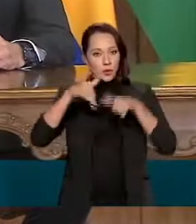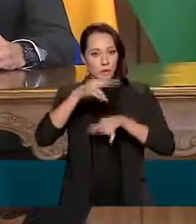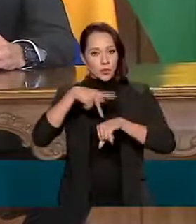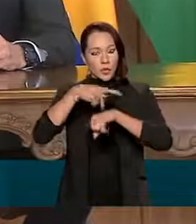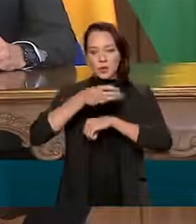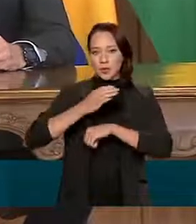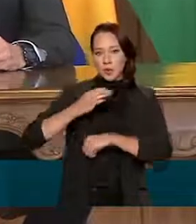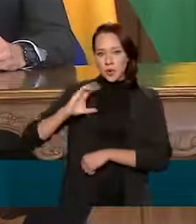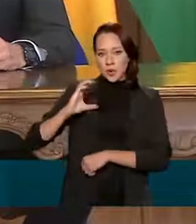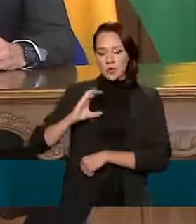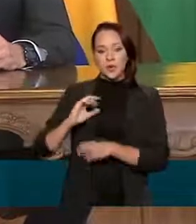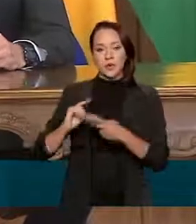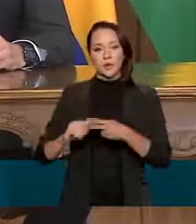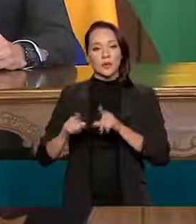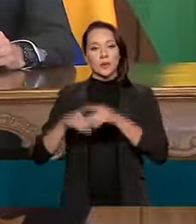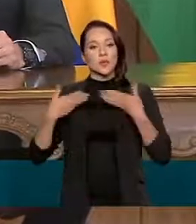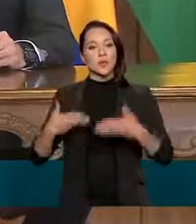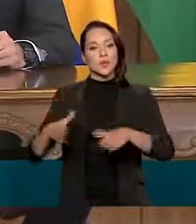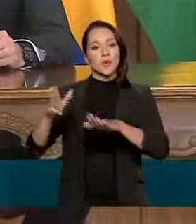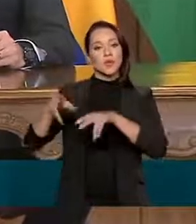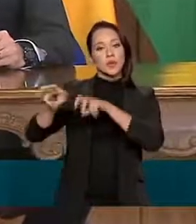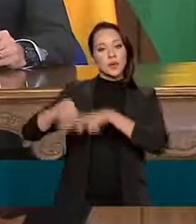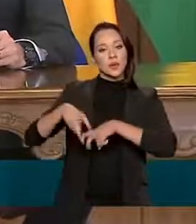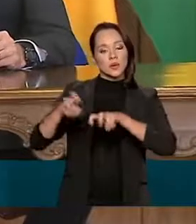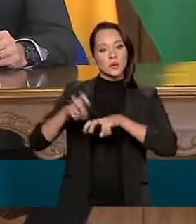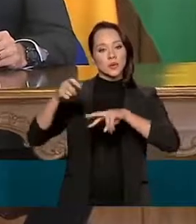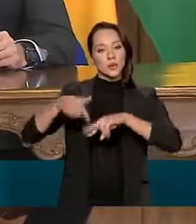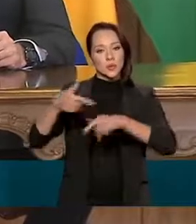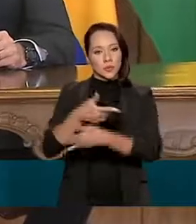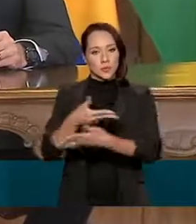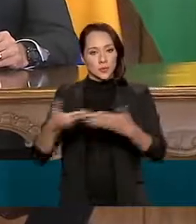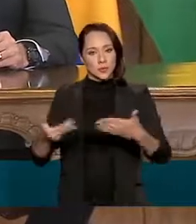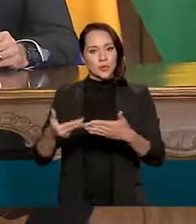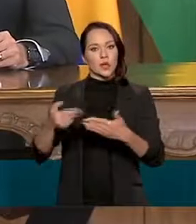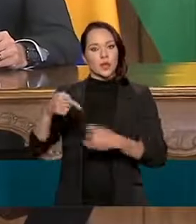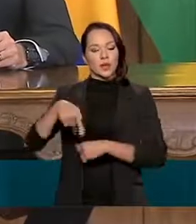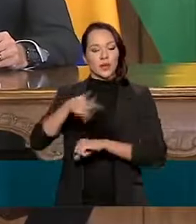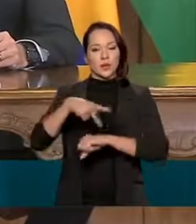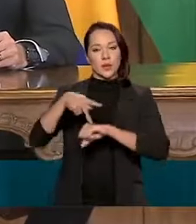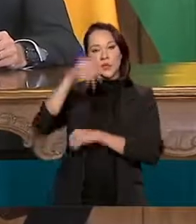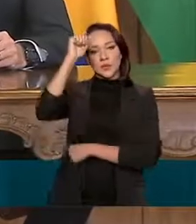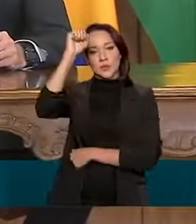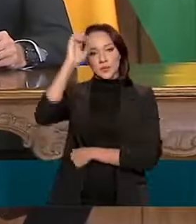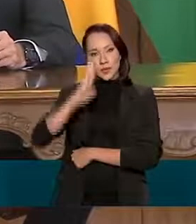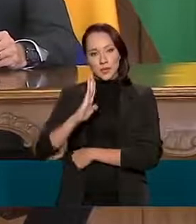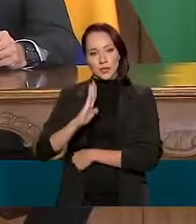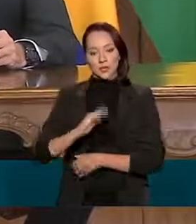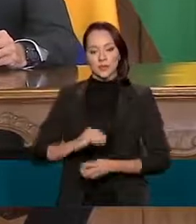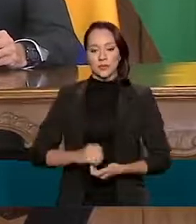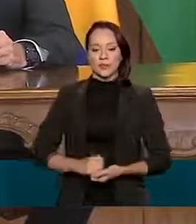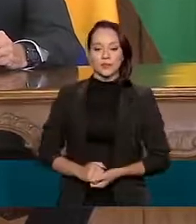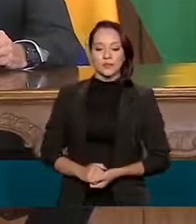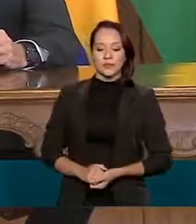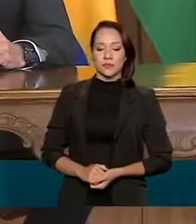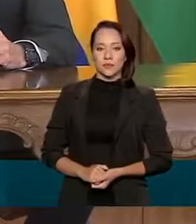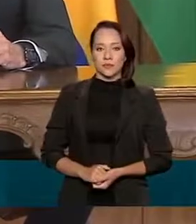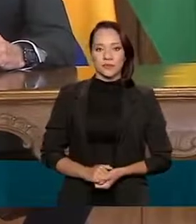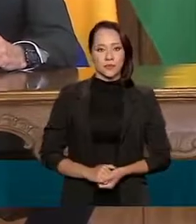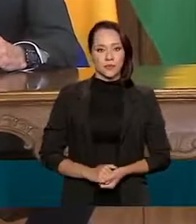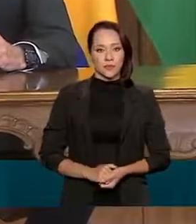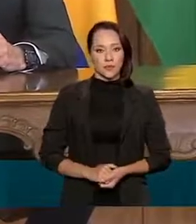República da Colômbia e o ministério da agricultura pecuária e Abastecimento da República Federativa do Brasil